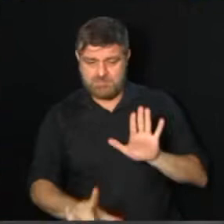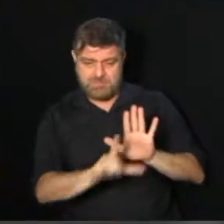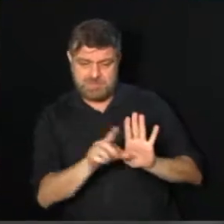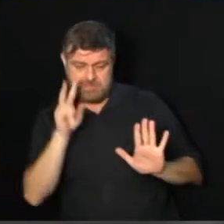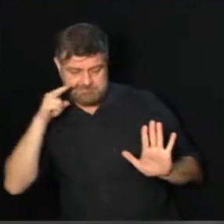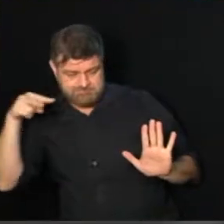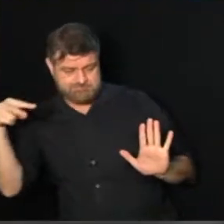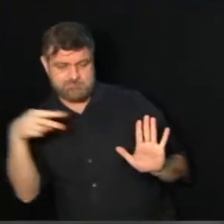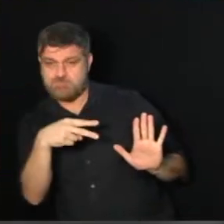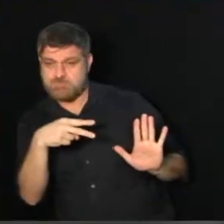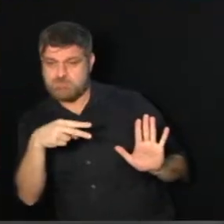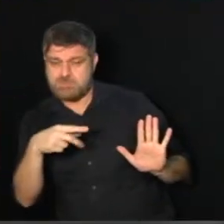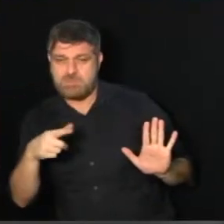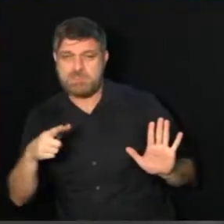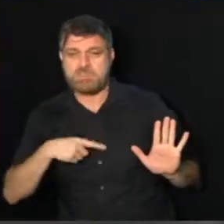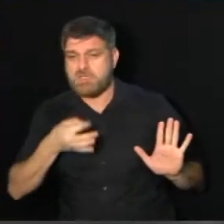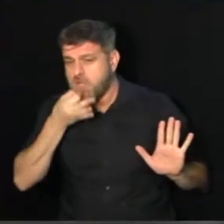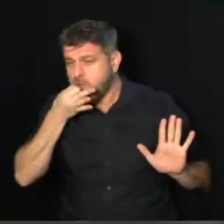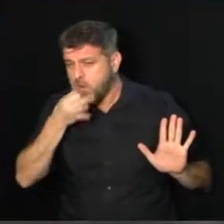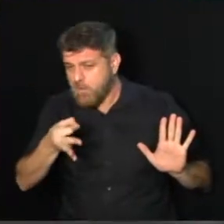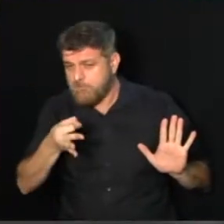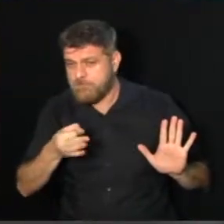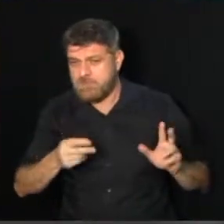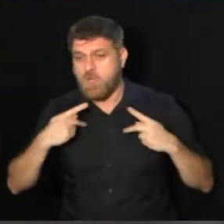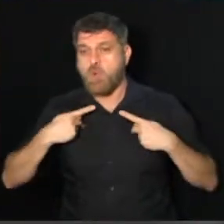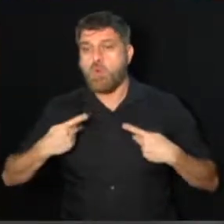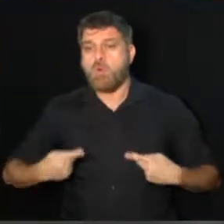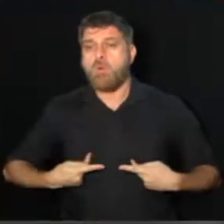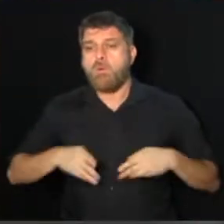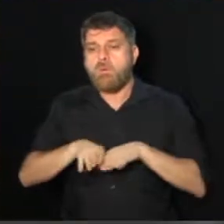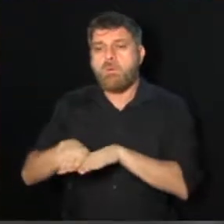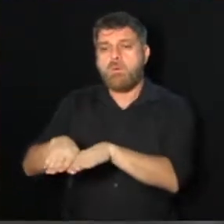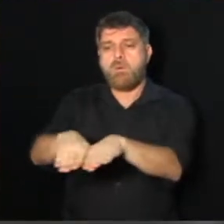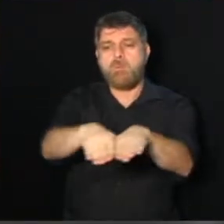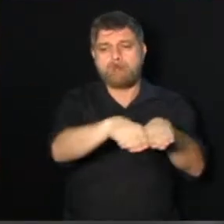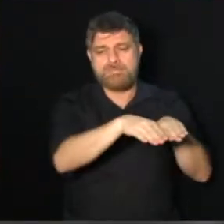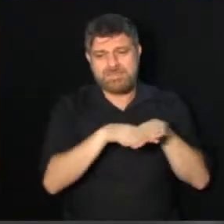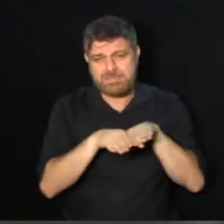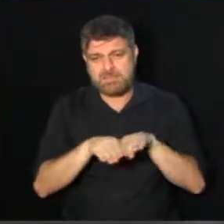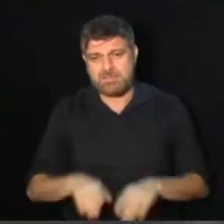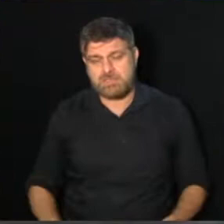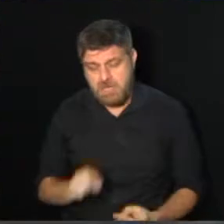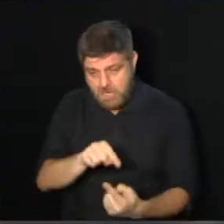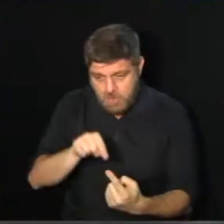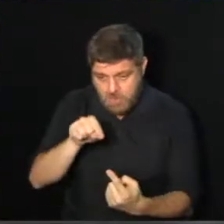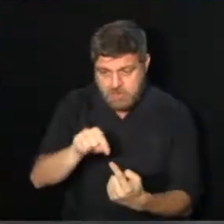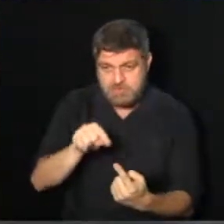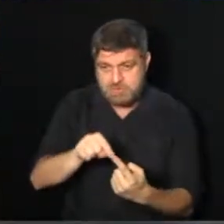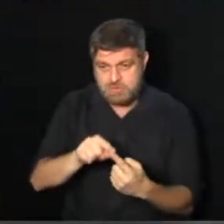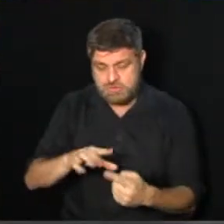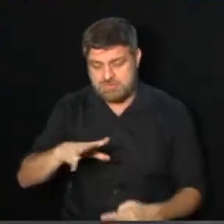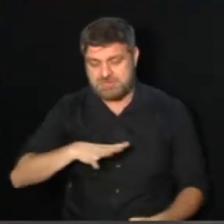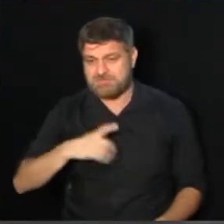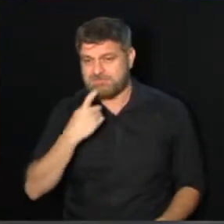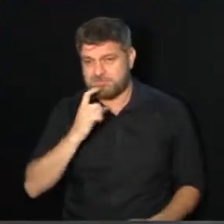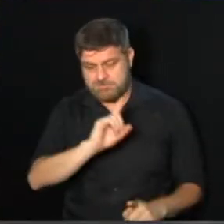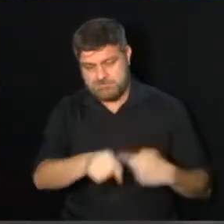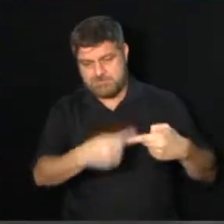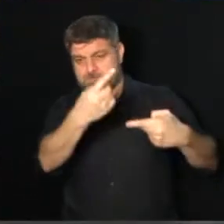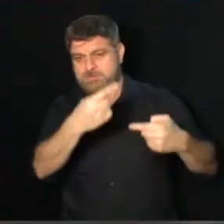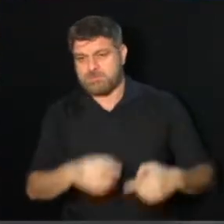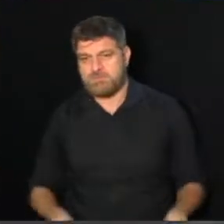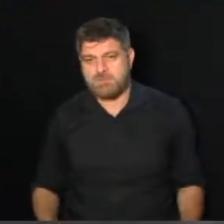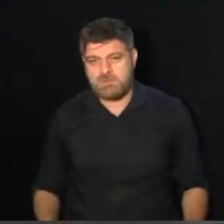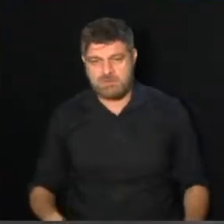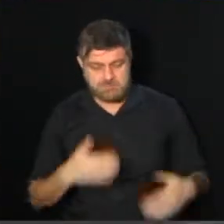vista com uma visão humanitária para o bem global da nossa cidade. Muito obrigado,